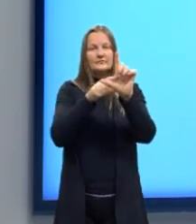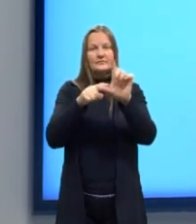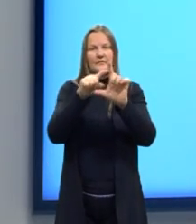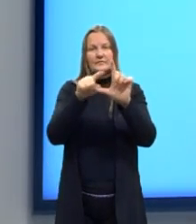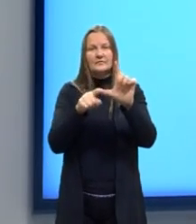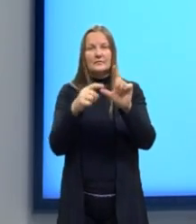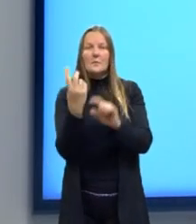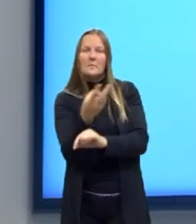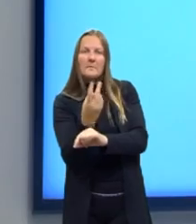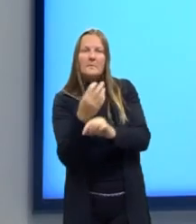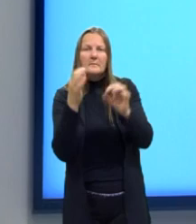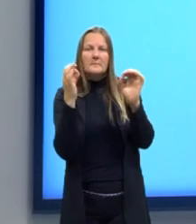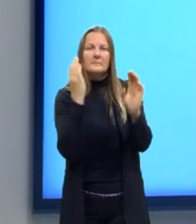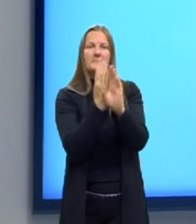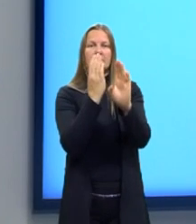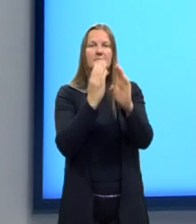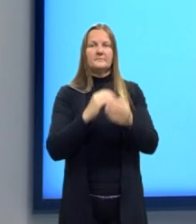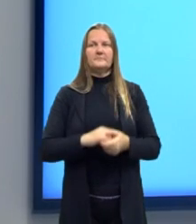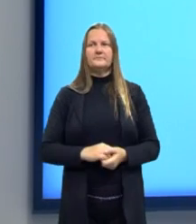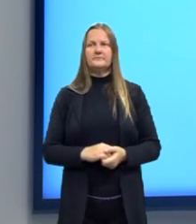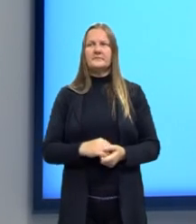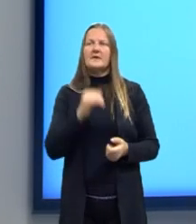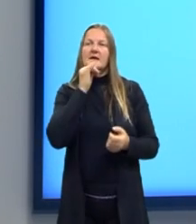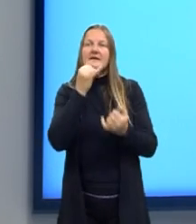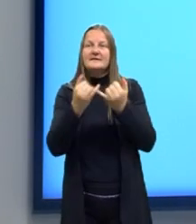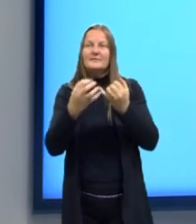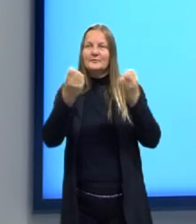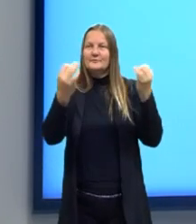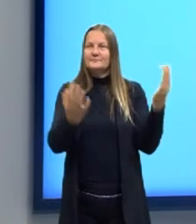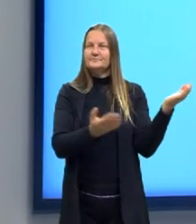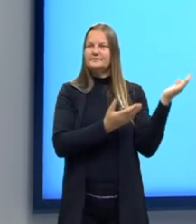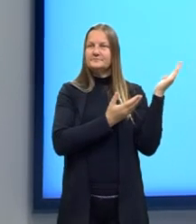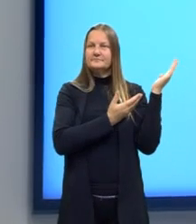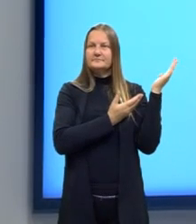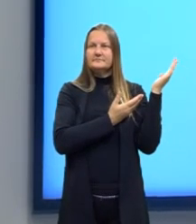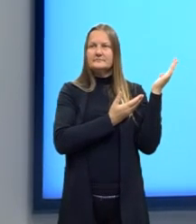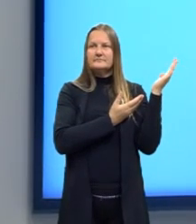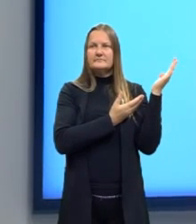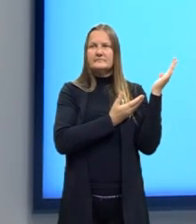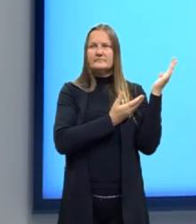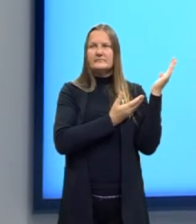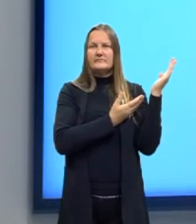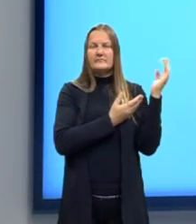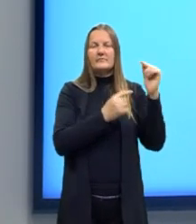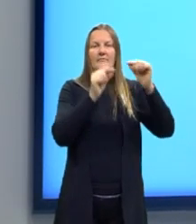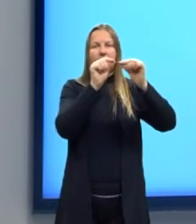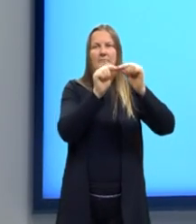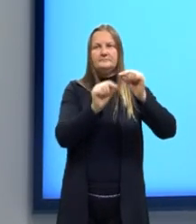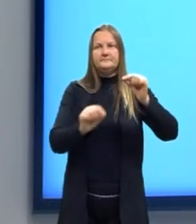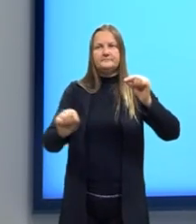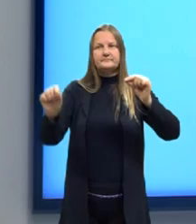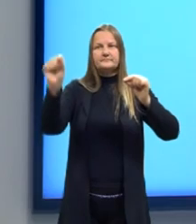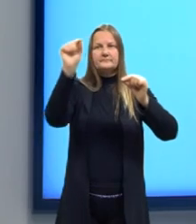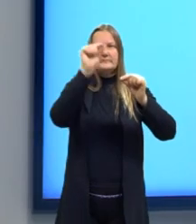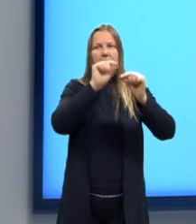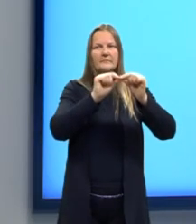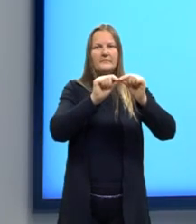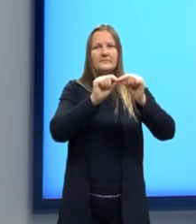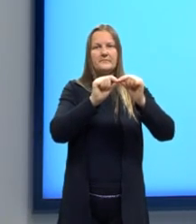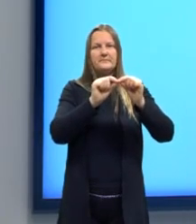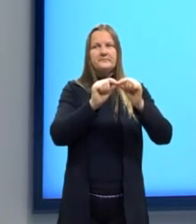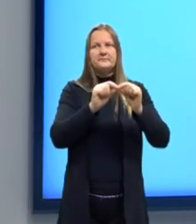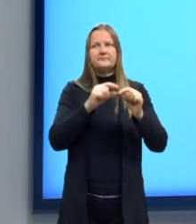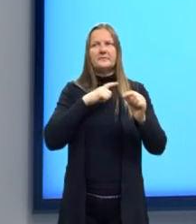nós procuramos então aqui eu trouxe o nosso círculo para a gente dar uma analisada nós temos aqui